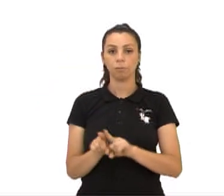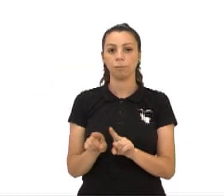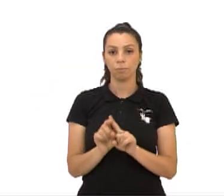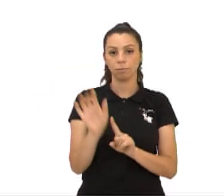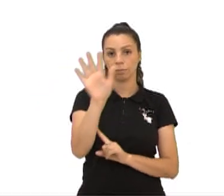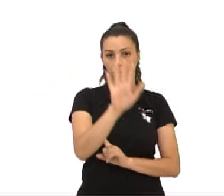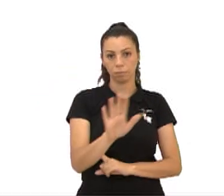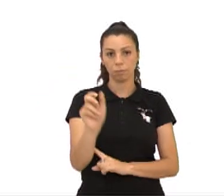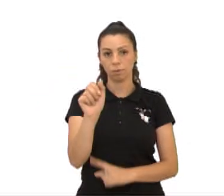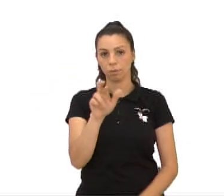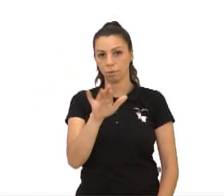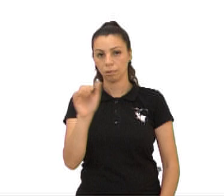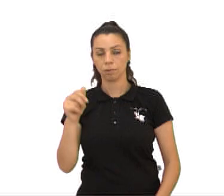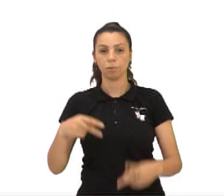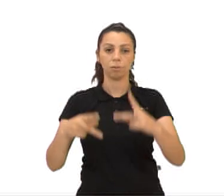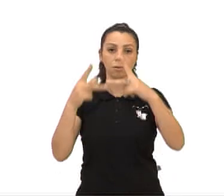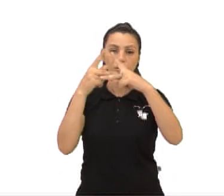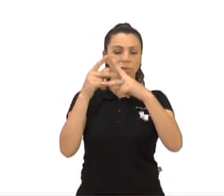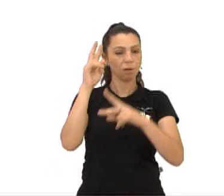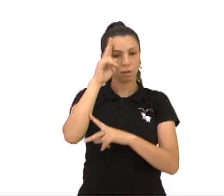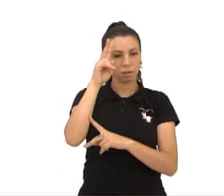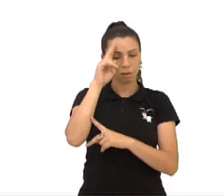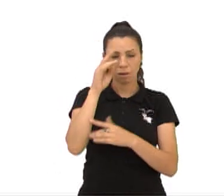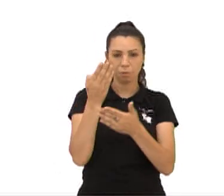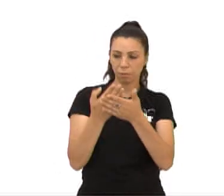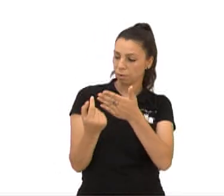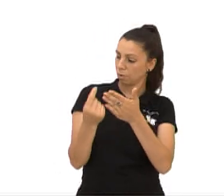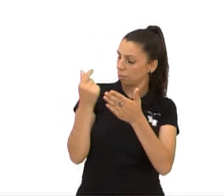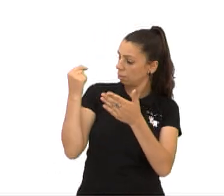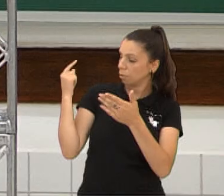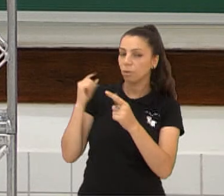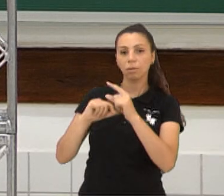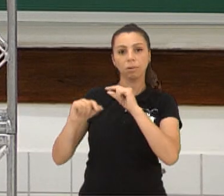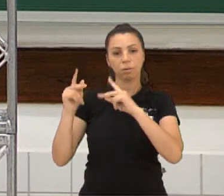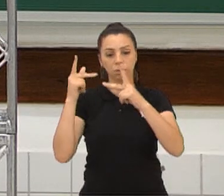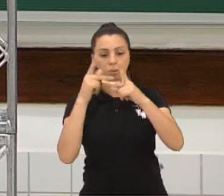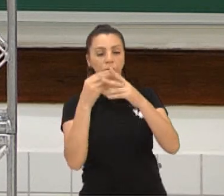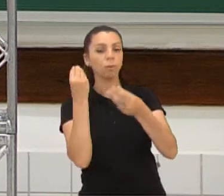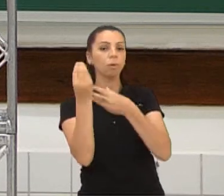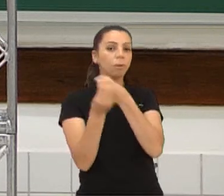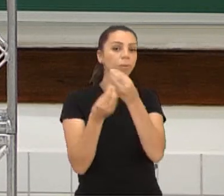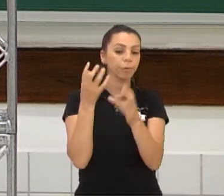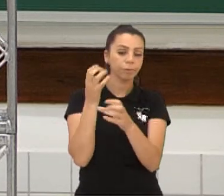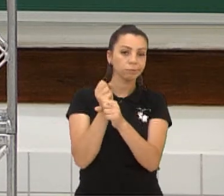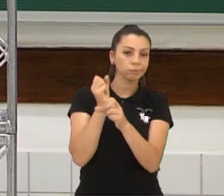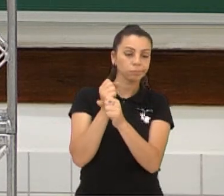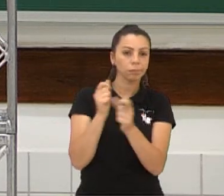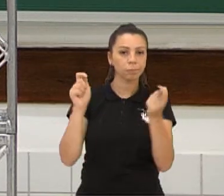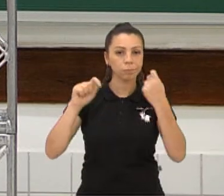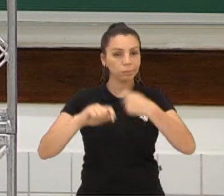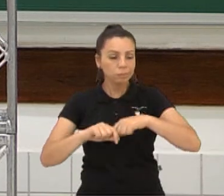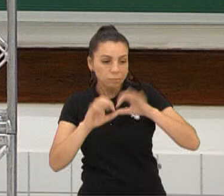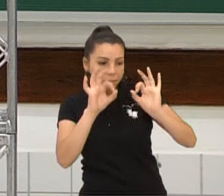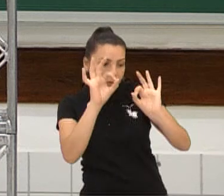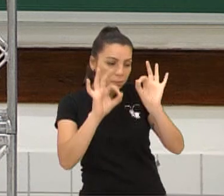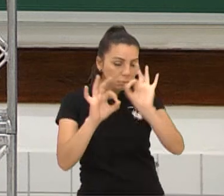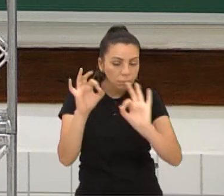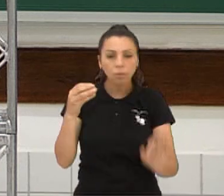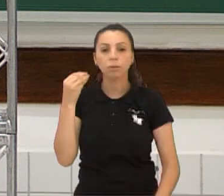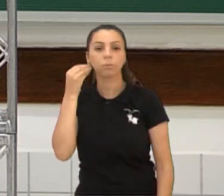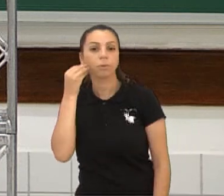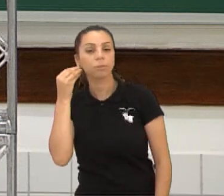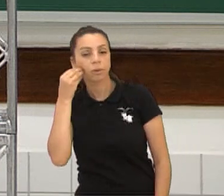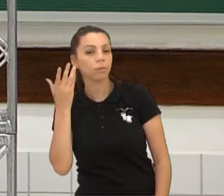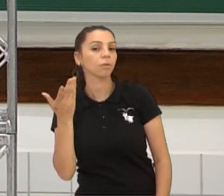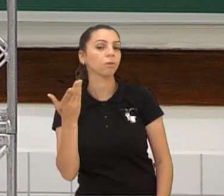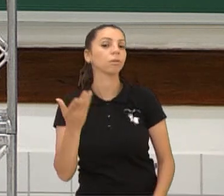triângulo. Lembra que a professora deu aula lá da área do triângulo para vocês? Como que a gente calcula? Lembra que a gente esquematizou, a gente